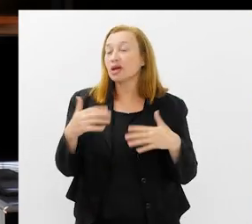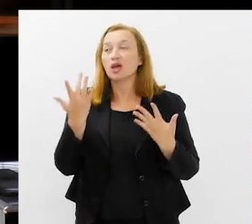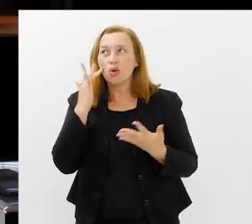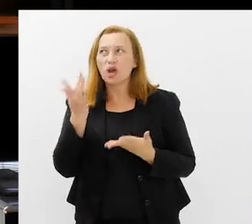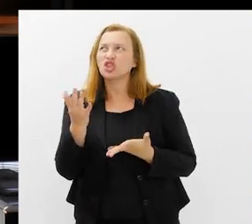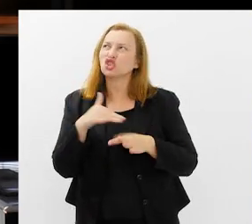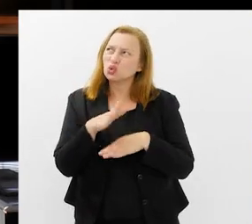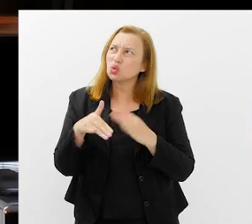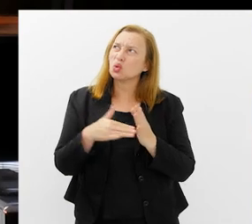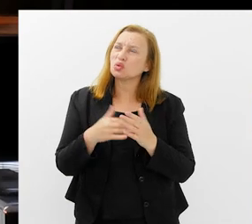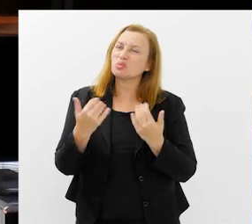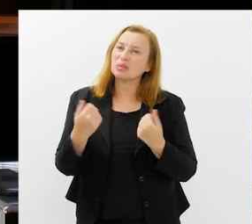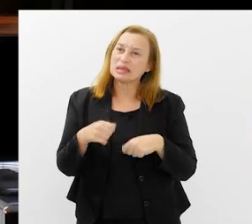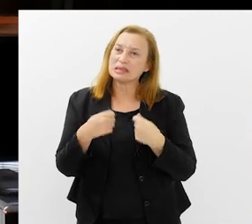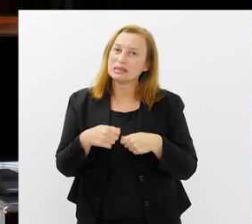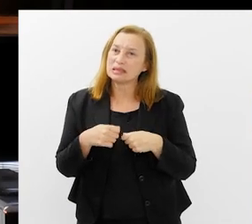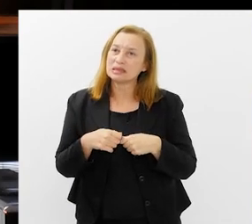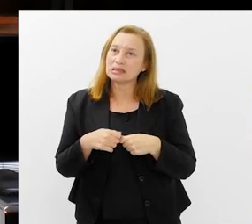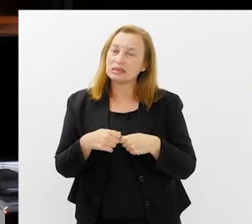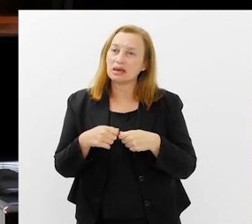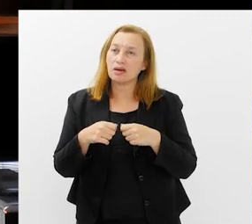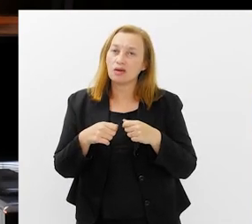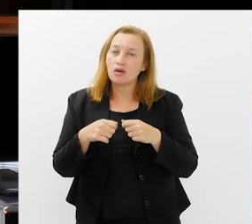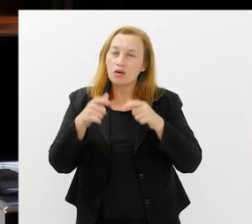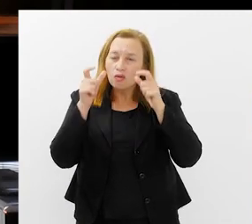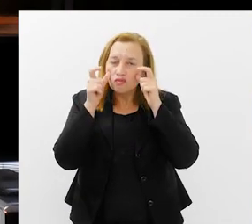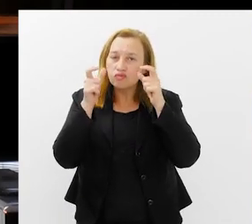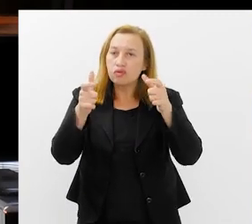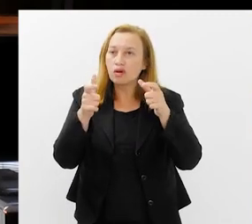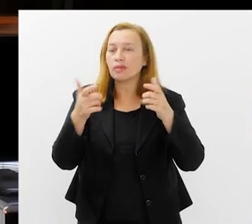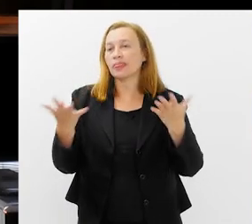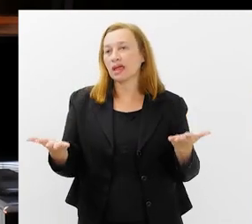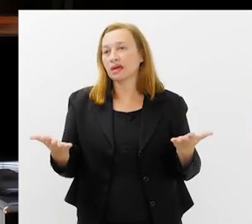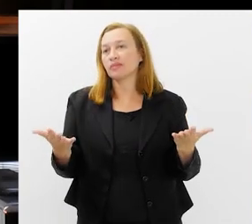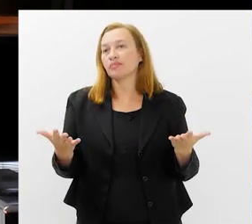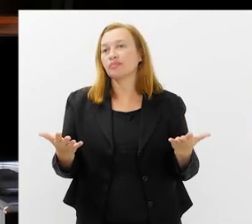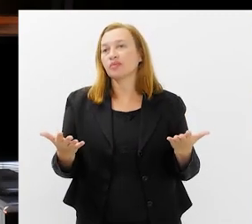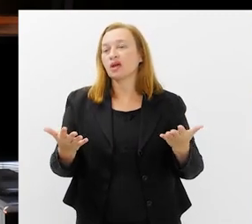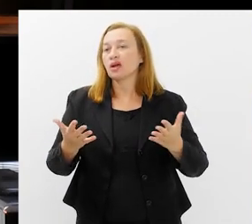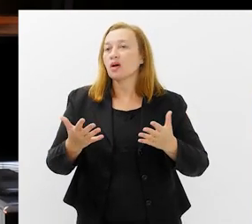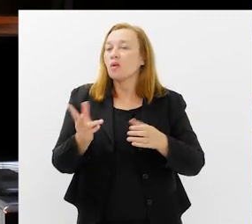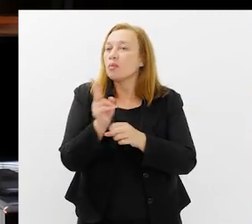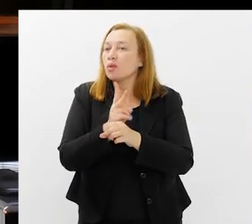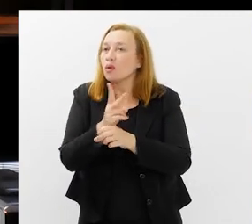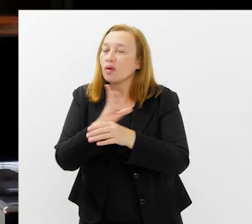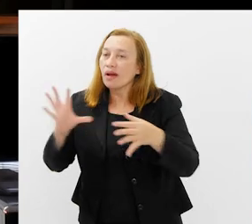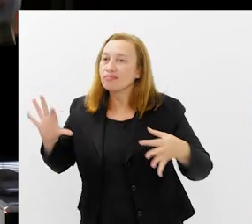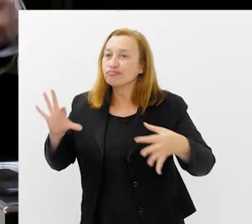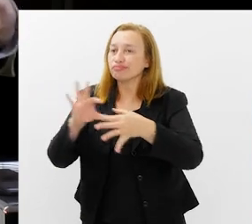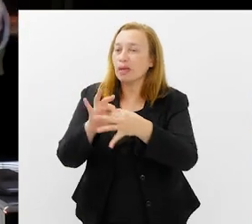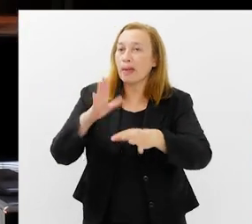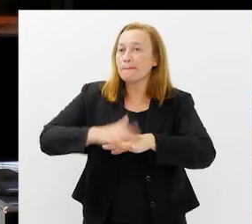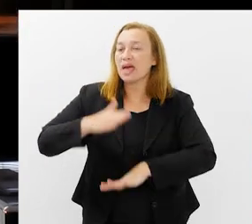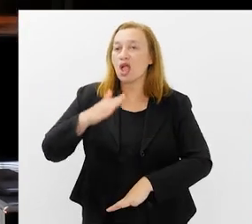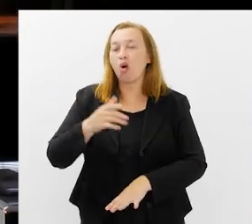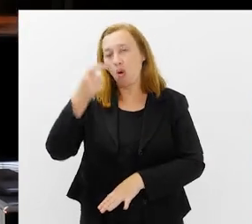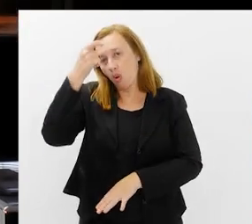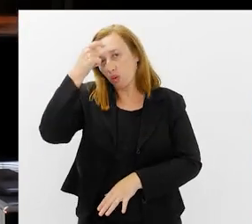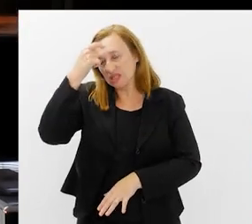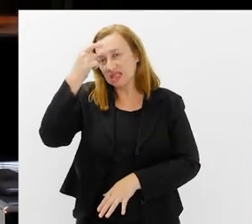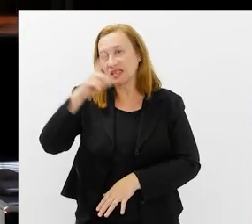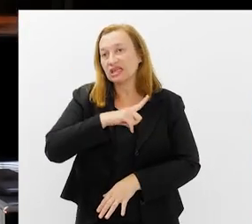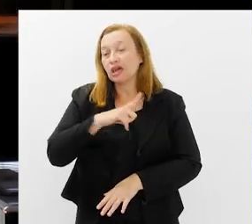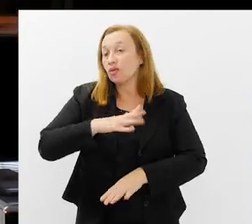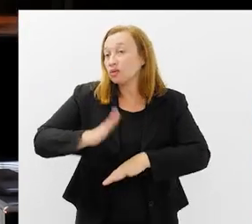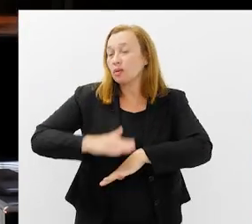todo mundo e que eu acho que todo mundo deve se antenar, quer dizer, buscar conexão para